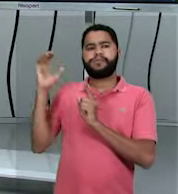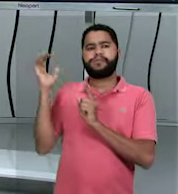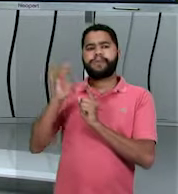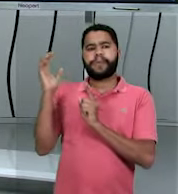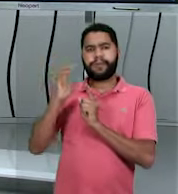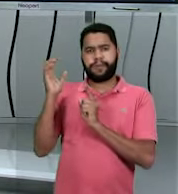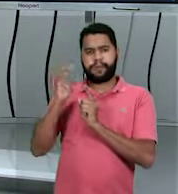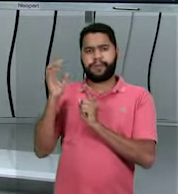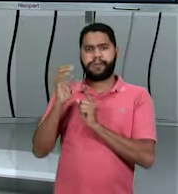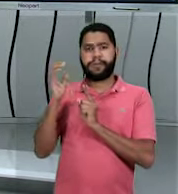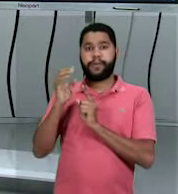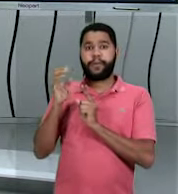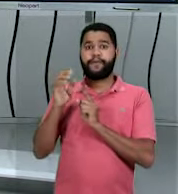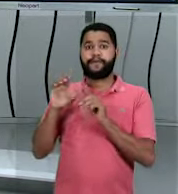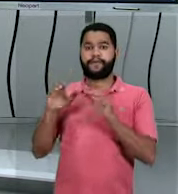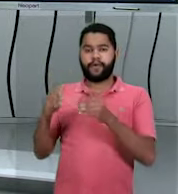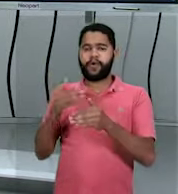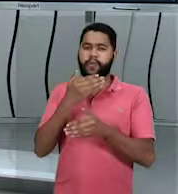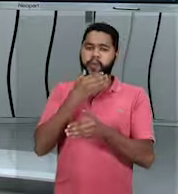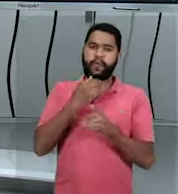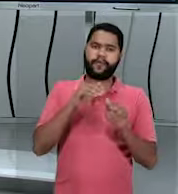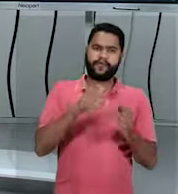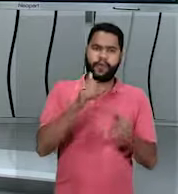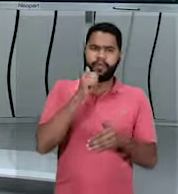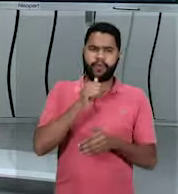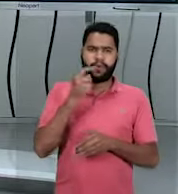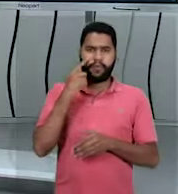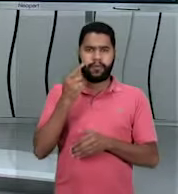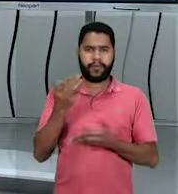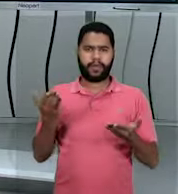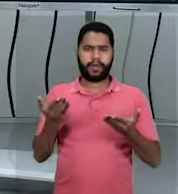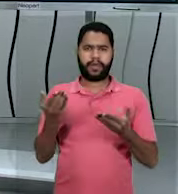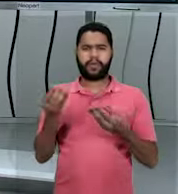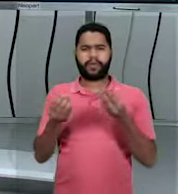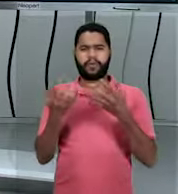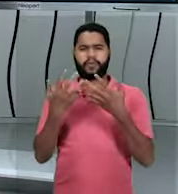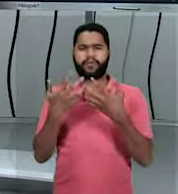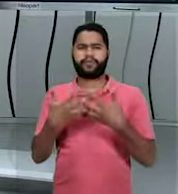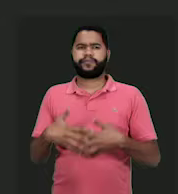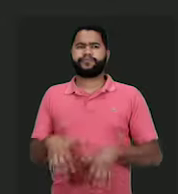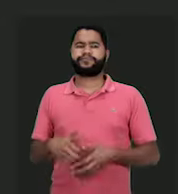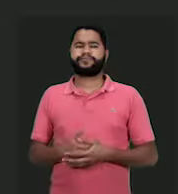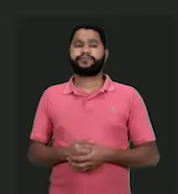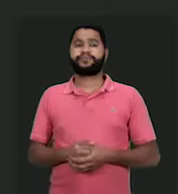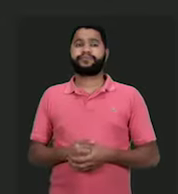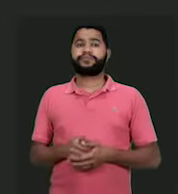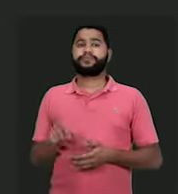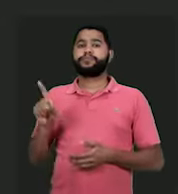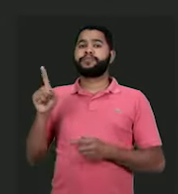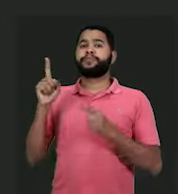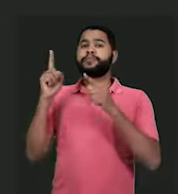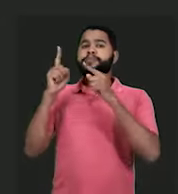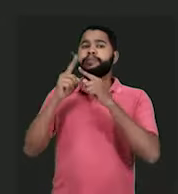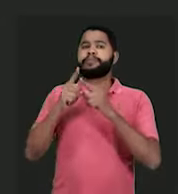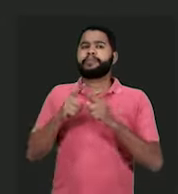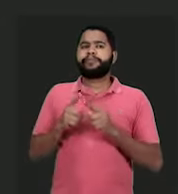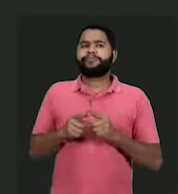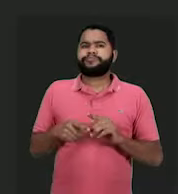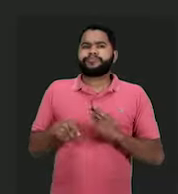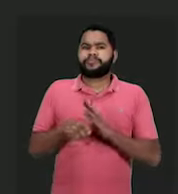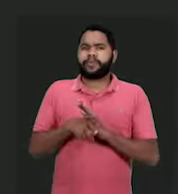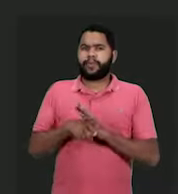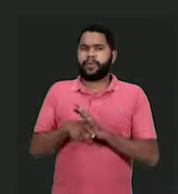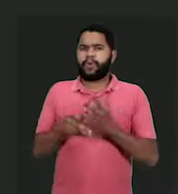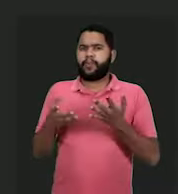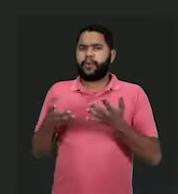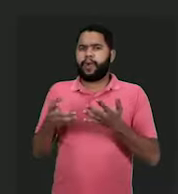pelo sexo. Como assim? Vamos ver aqui agora como que vai funcionar. Esse tipo de herança, ela não vai ser uma herança